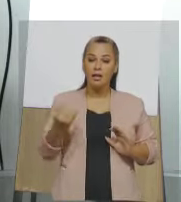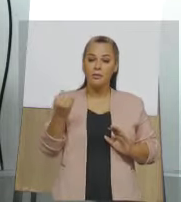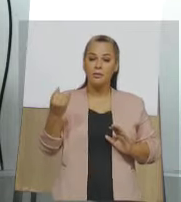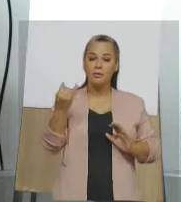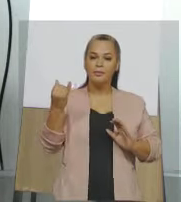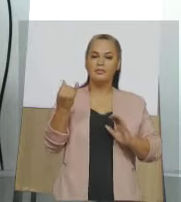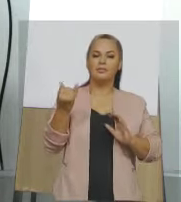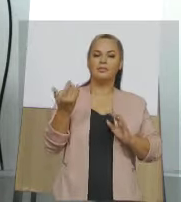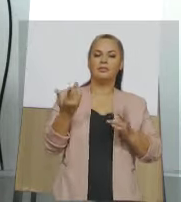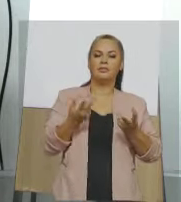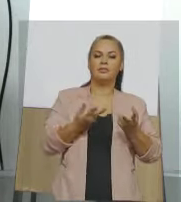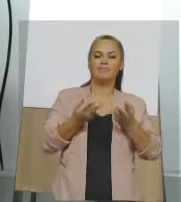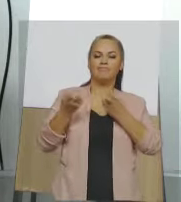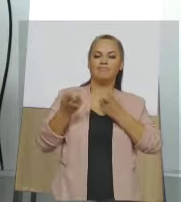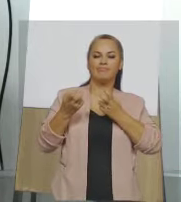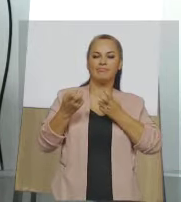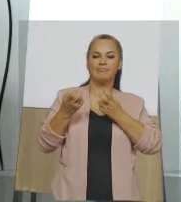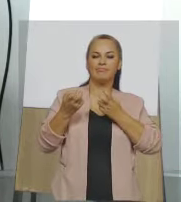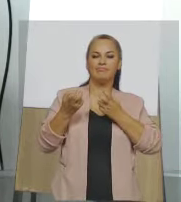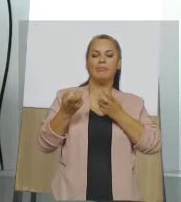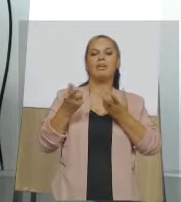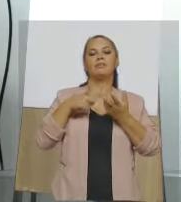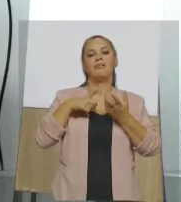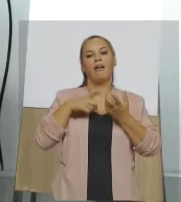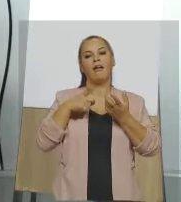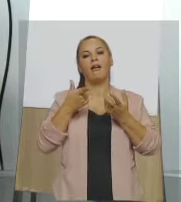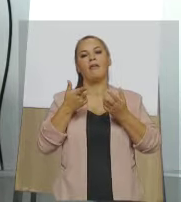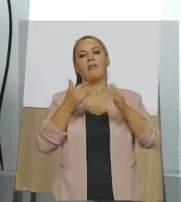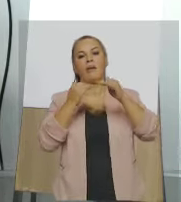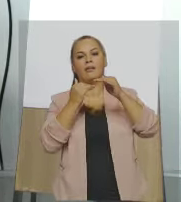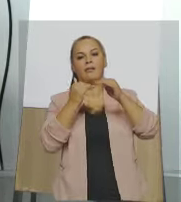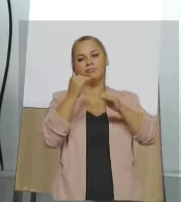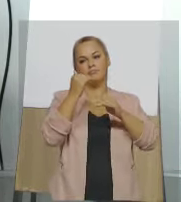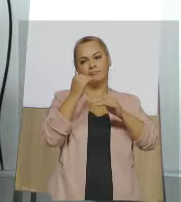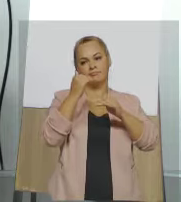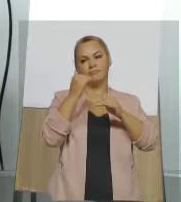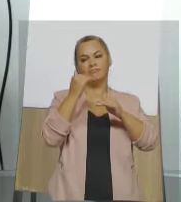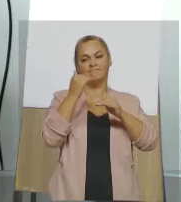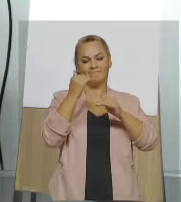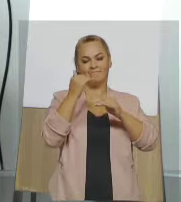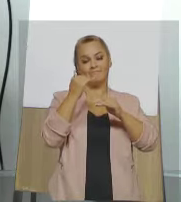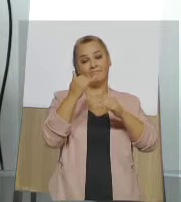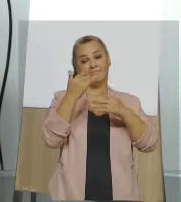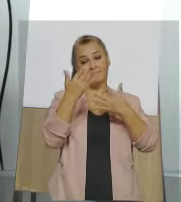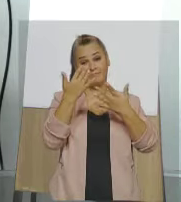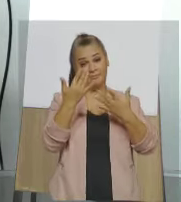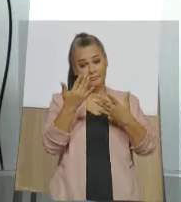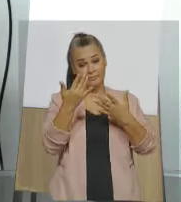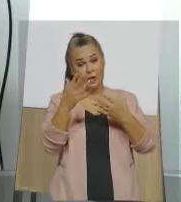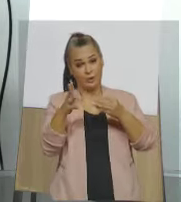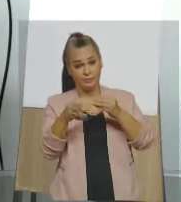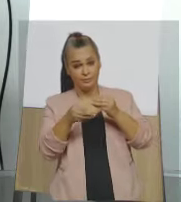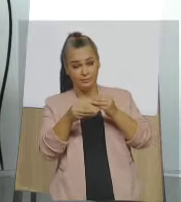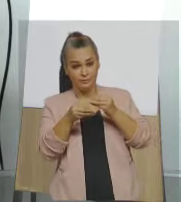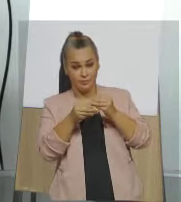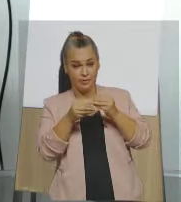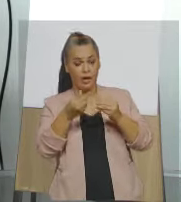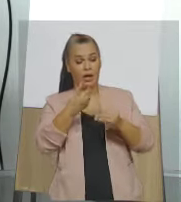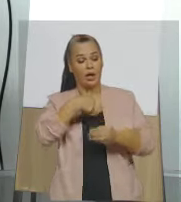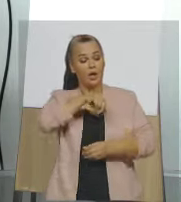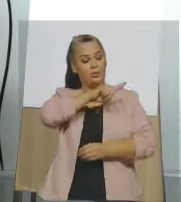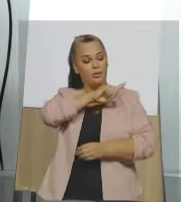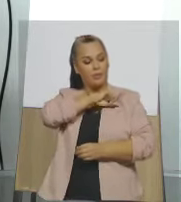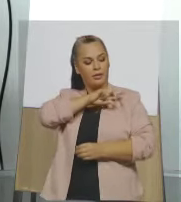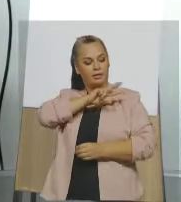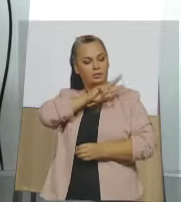vai ter mais capacidade para escrever. Então, durante esse percurso que você está tendo aí, primeiro ano, segundo ano, terceiro